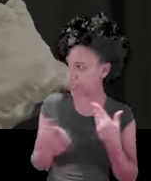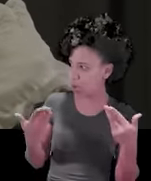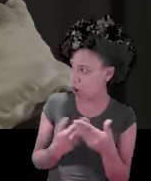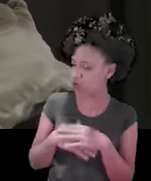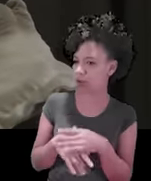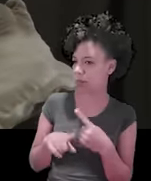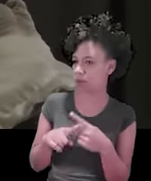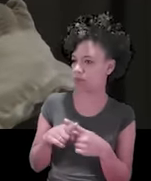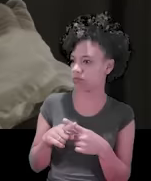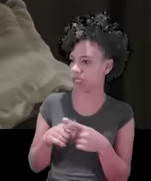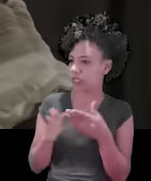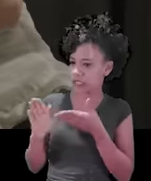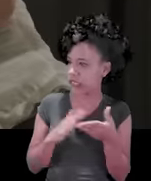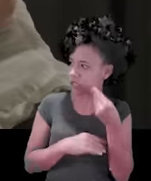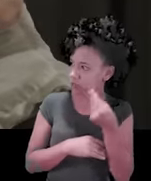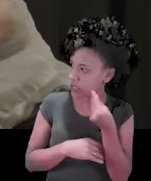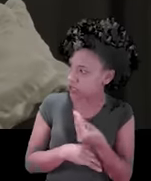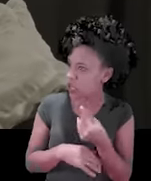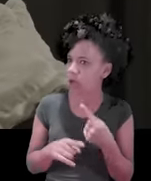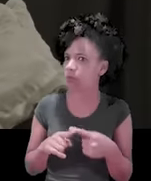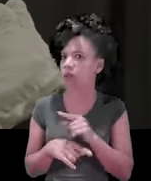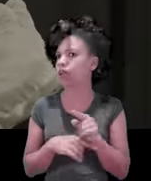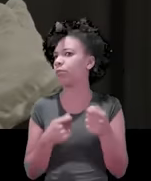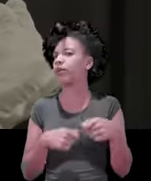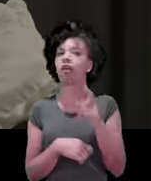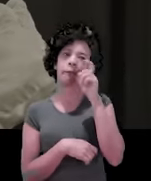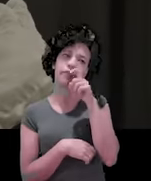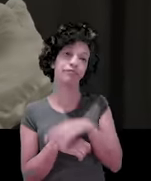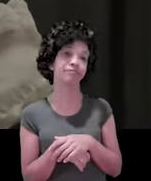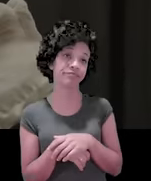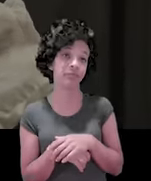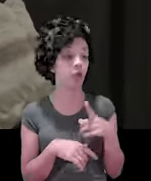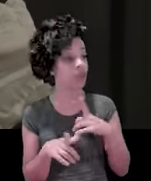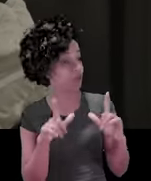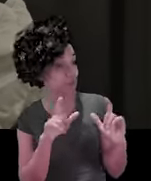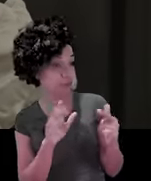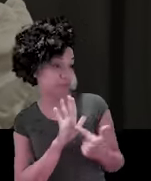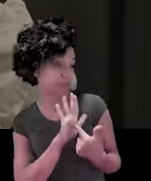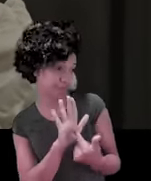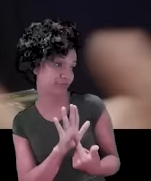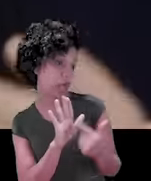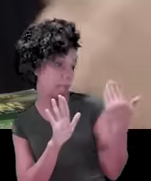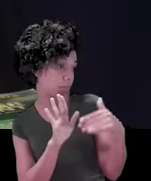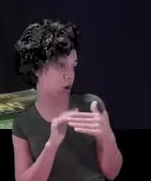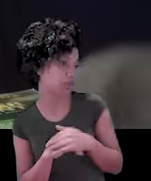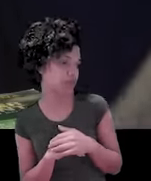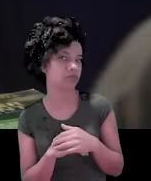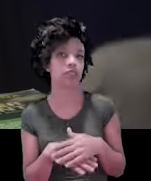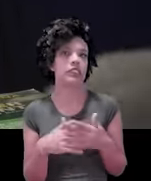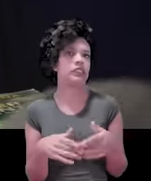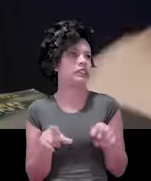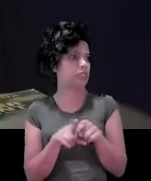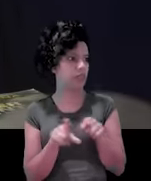é Por conta desses relatos porque senão você pagar de mentiroso também tipo aí tá legal eu tenho uma foto não é avião o